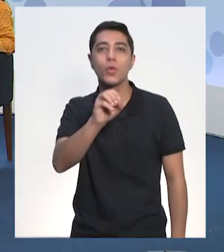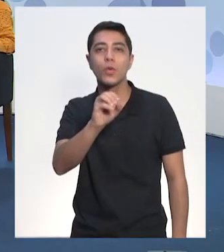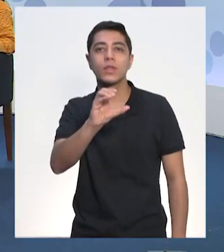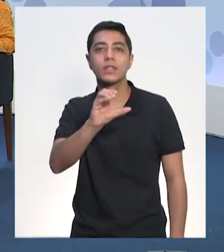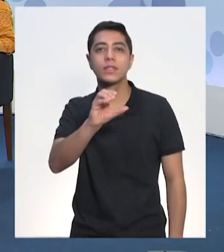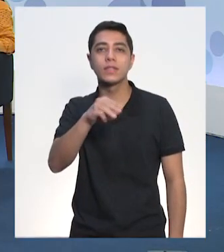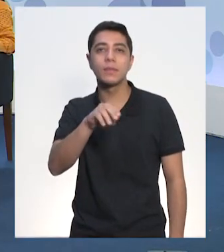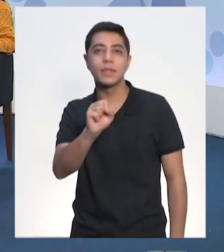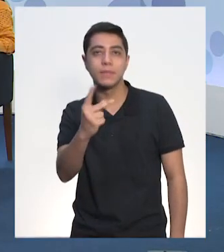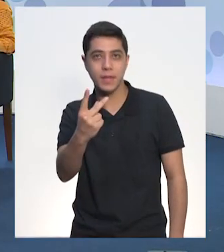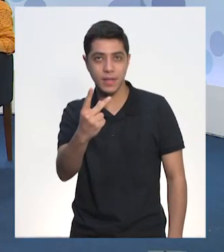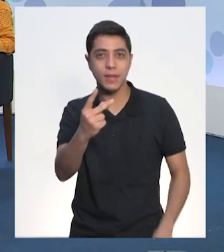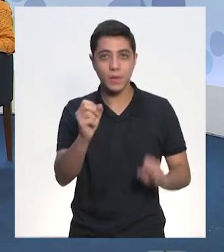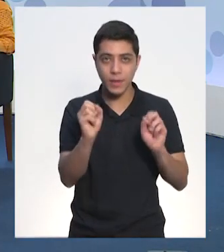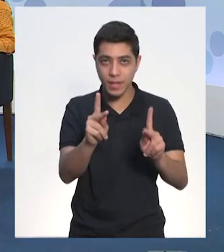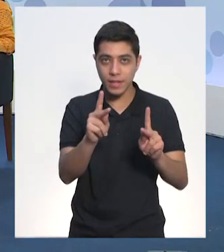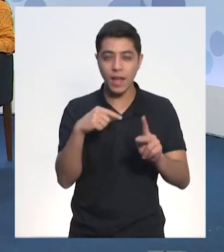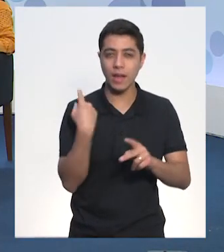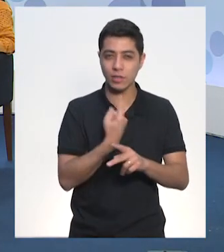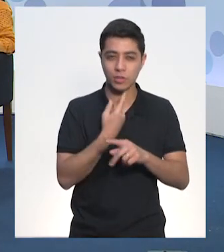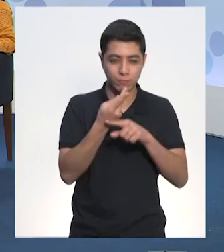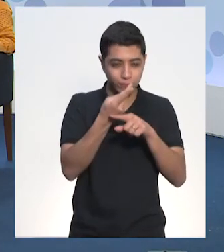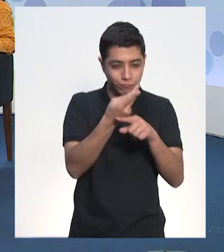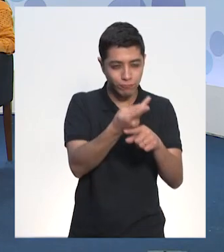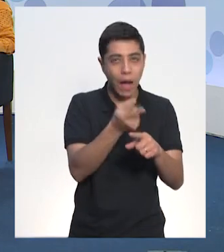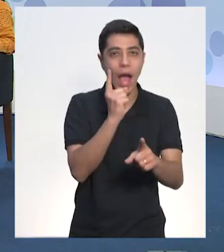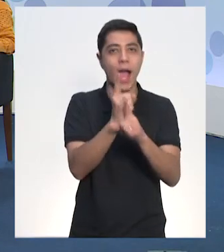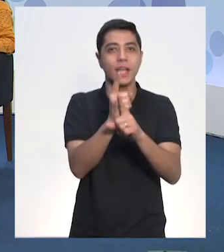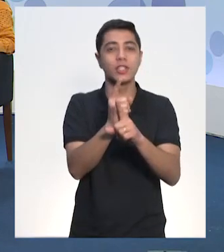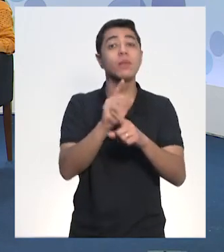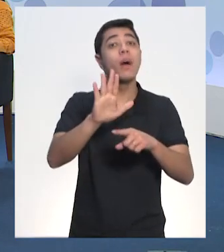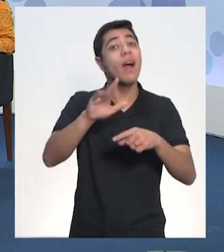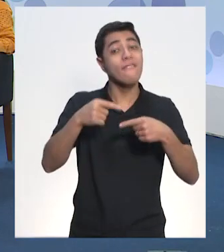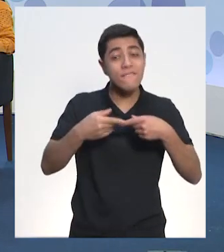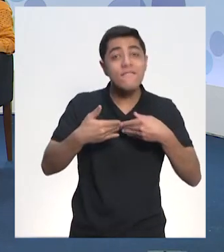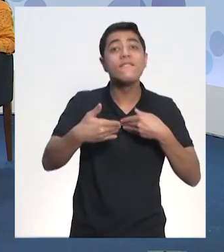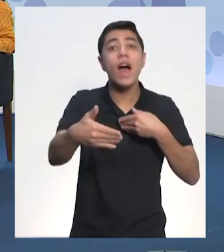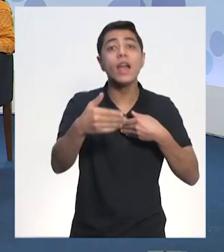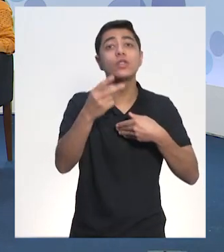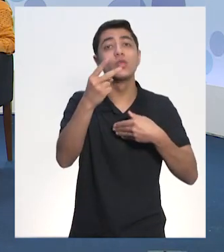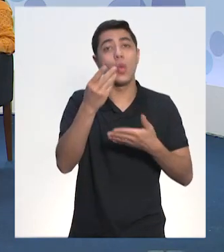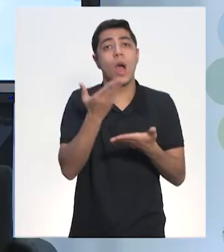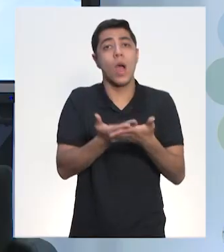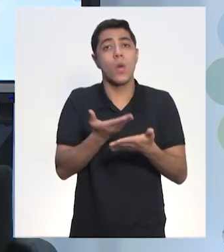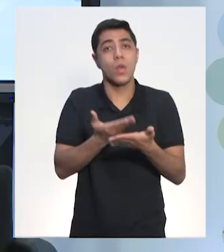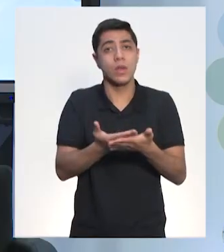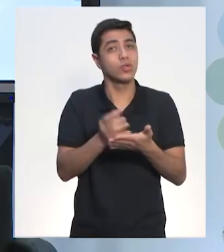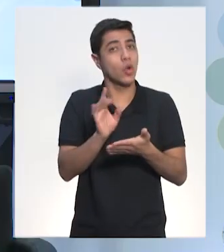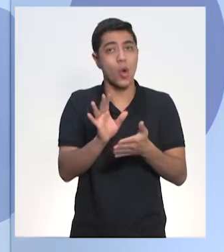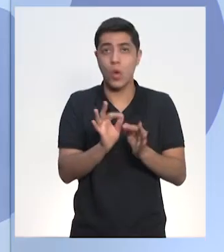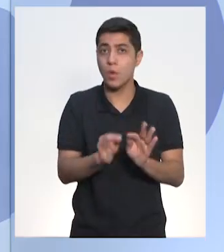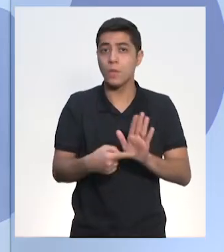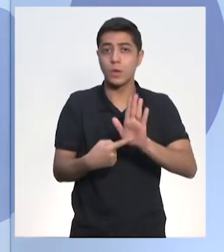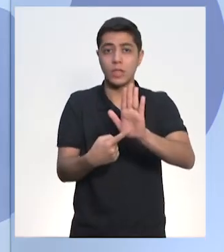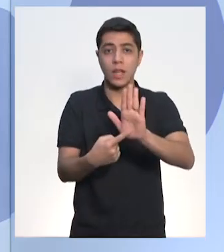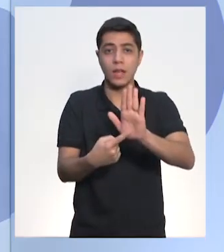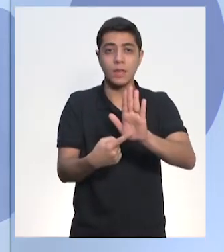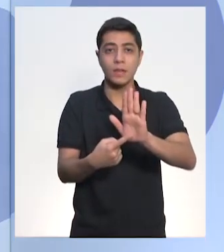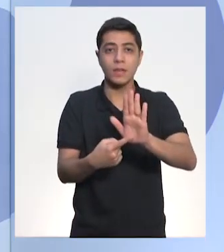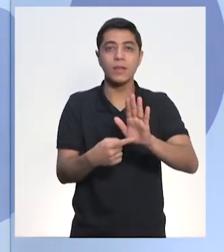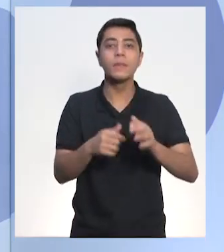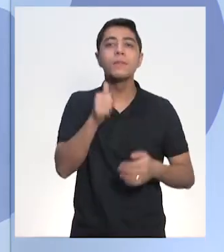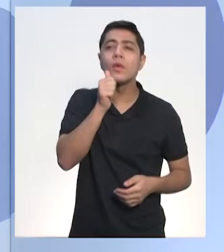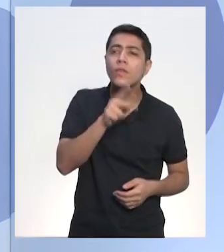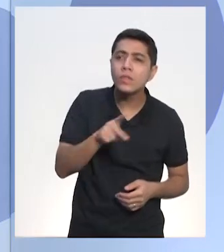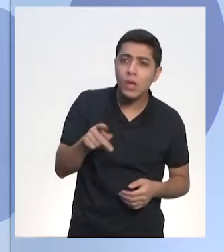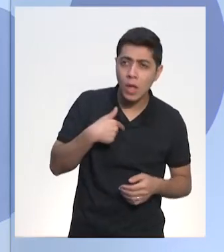que provavelmente a gente vai só ter mais 2 aulas aí para poder mostrar, depois a gente vai mudar o conteúdo aí do Então, bimestre. posso dar uma cola?